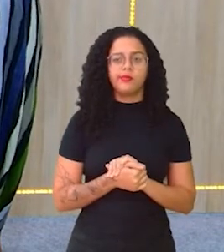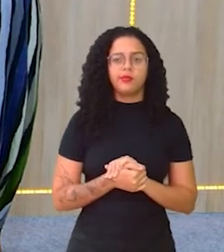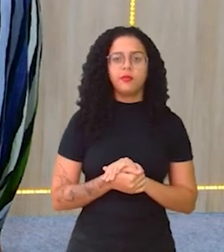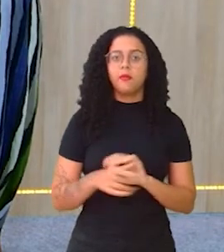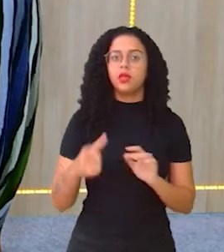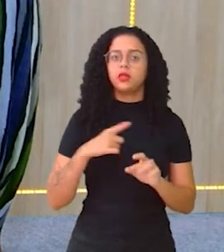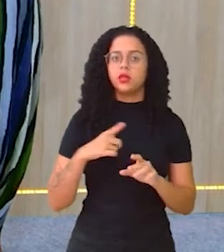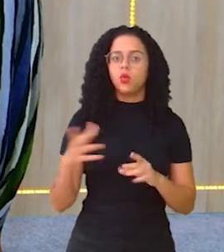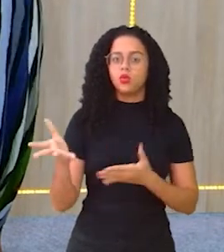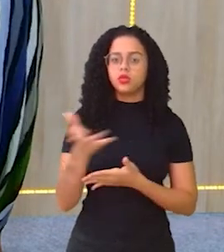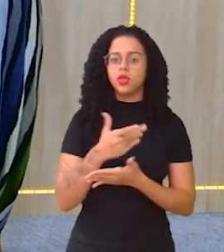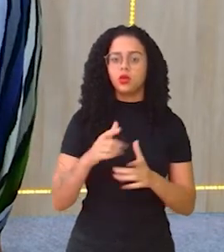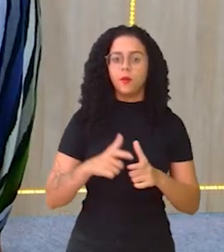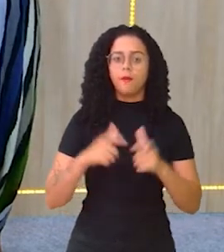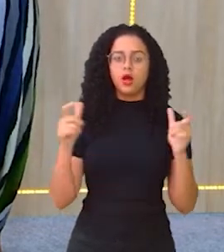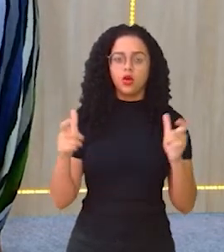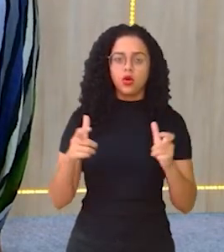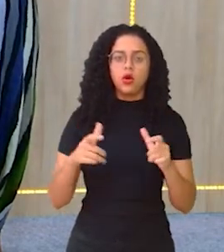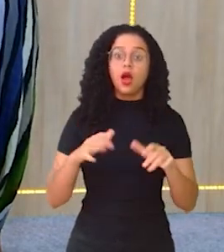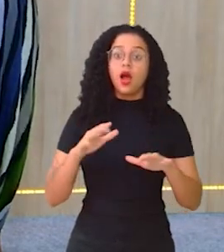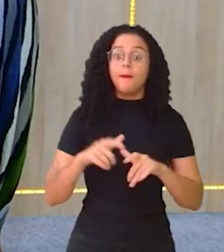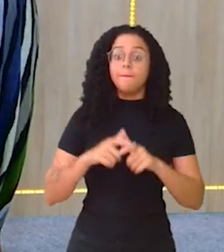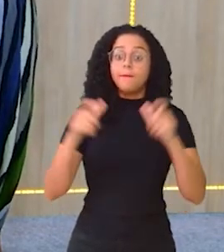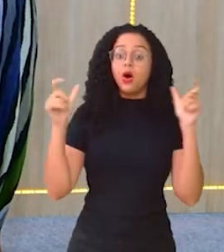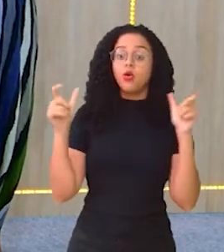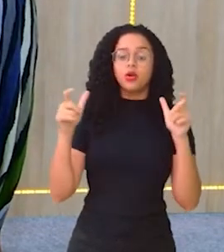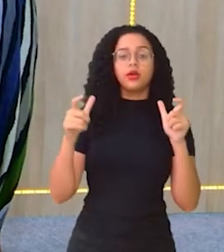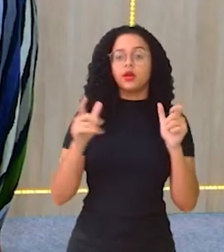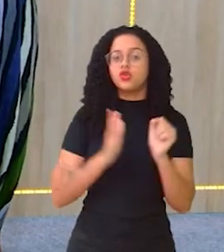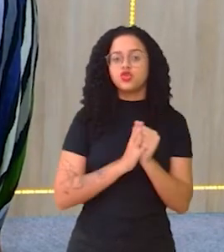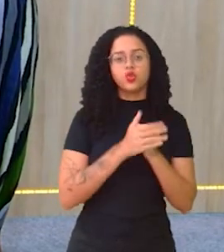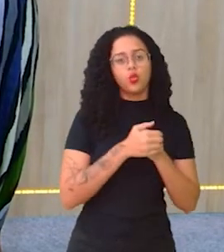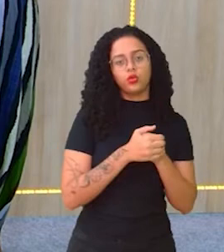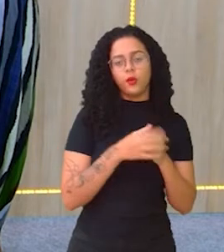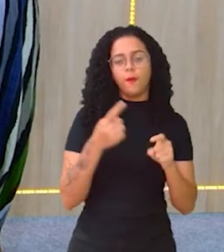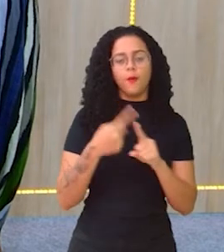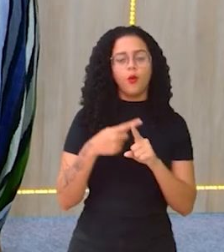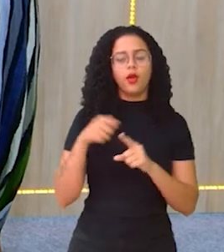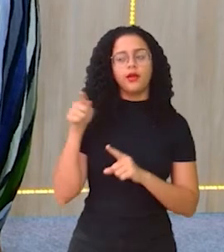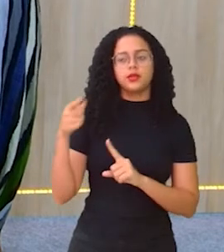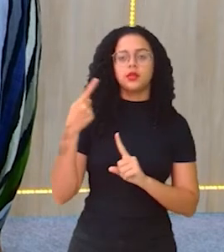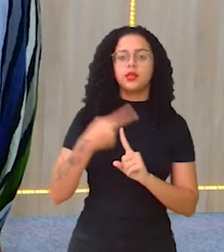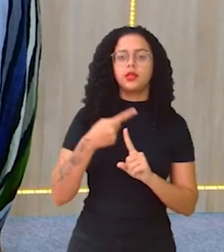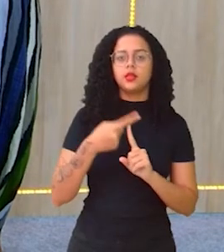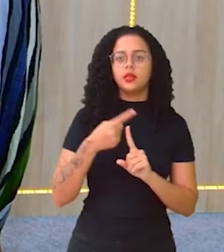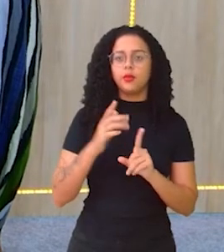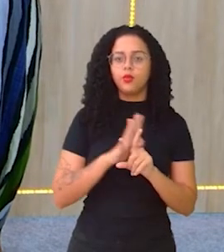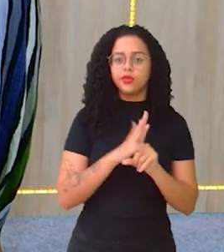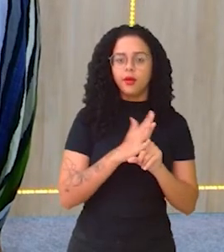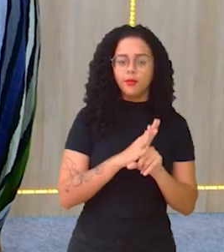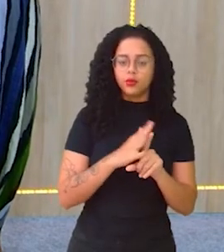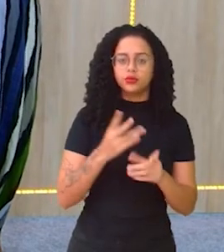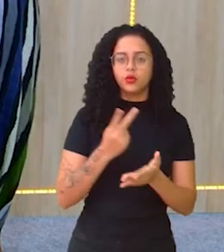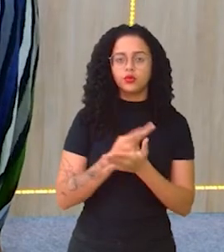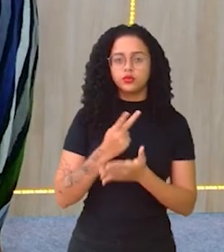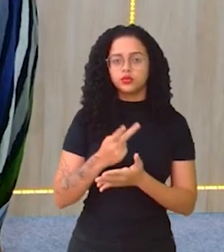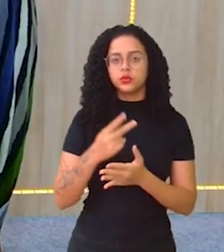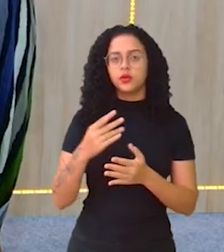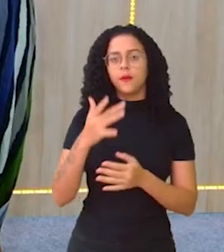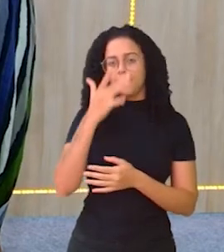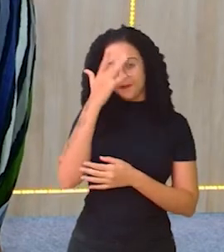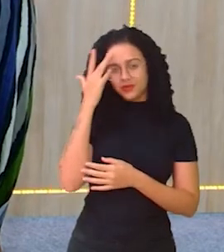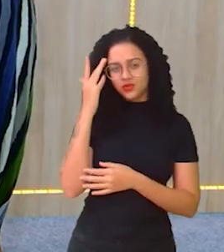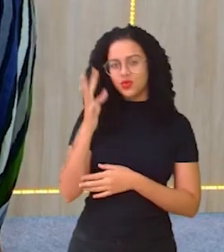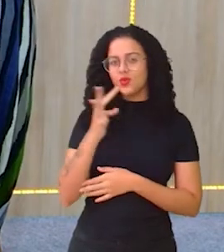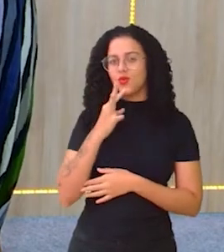dado maior. Muitos casos são abafados. Por quê? Porque esse tipo de abuso se dá muito entre pessoas